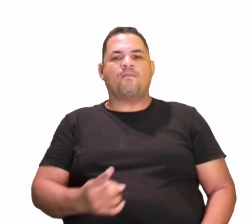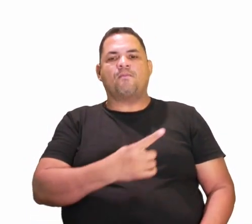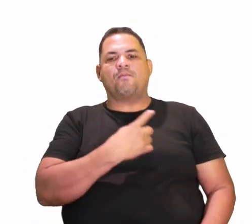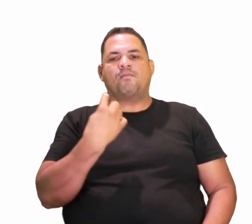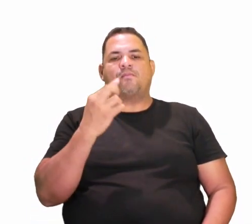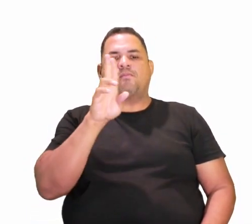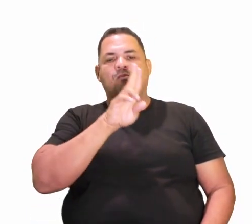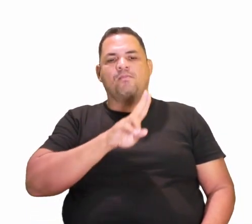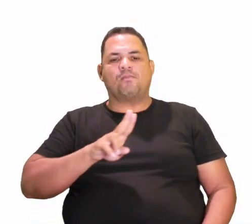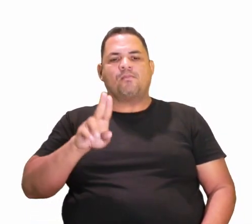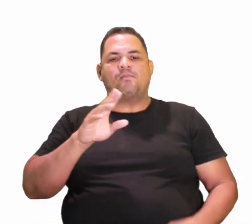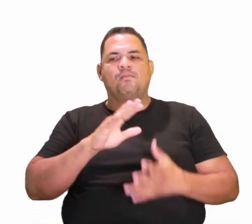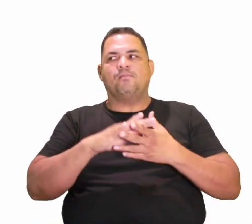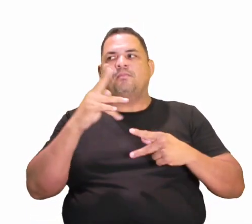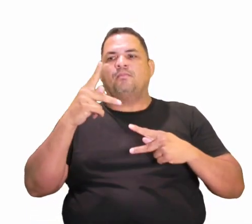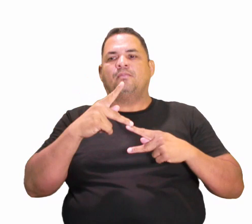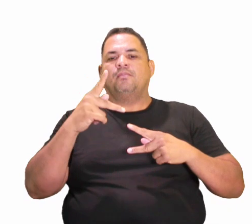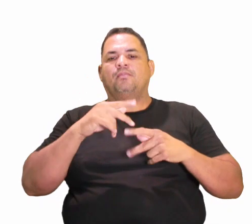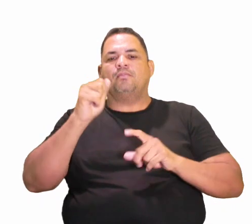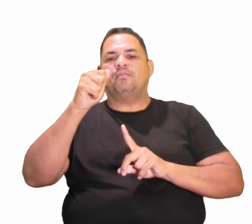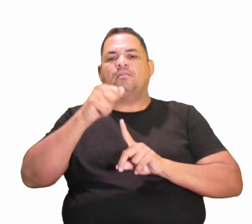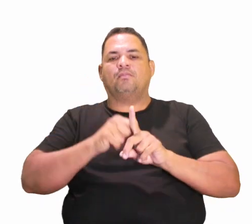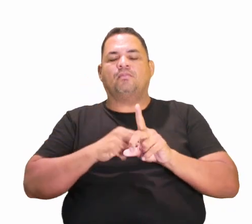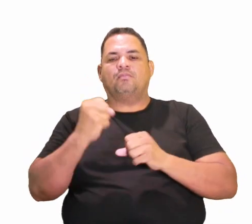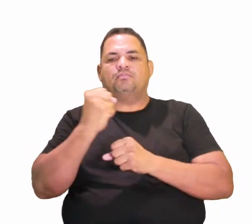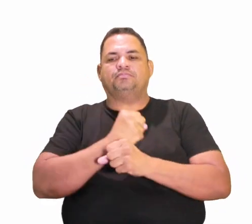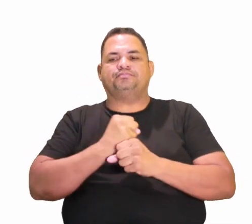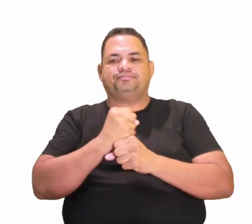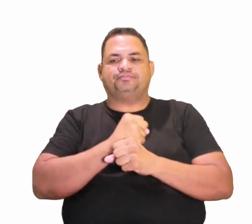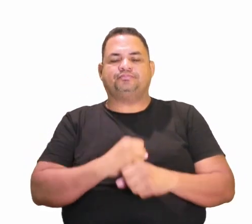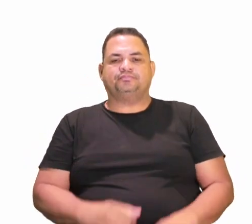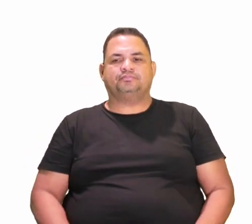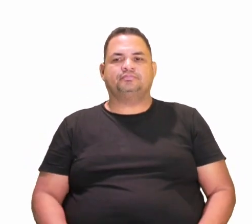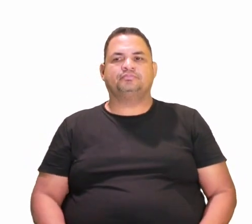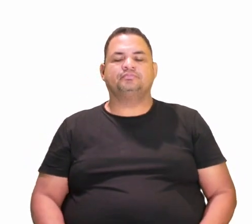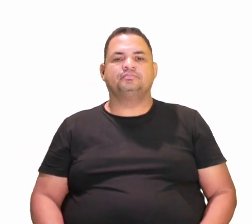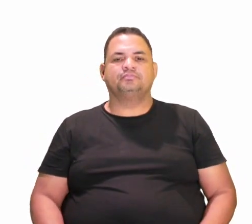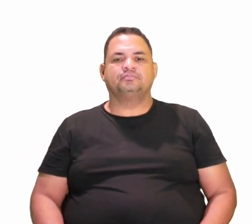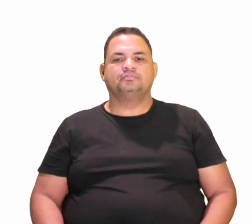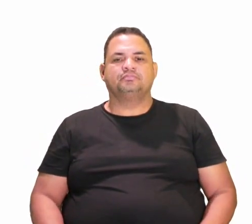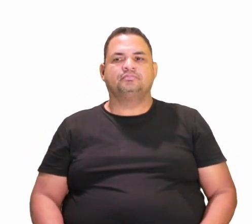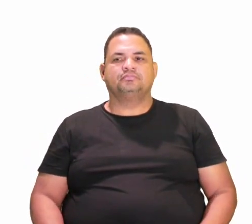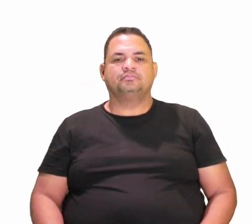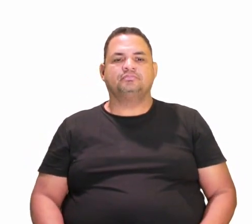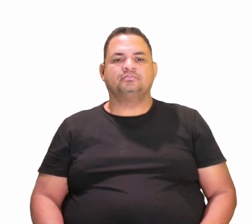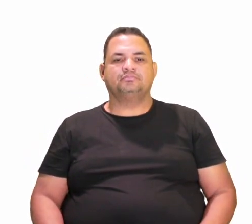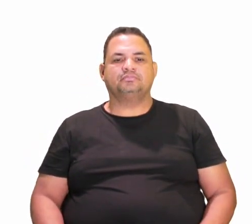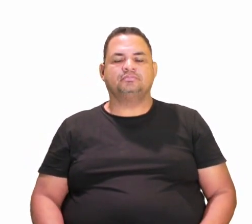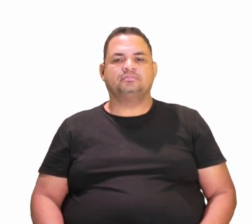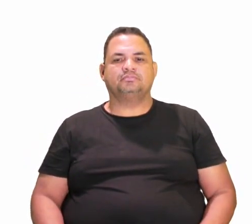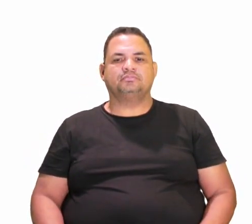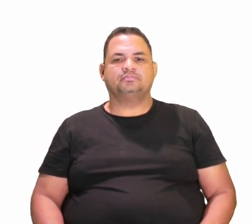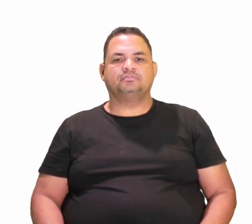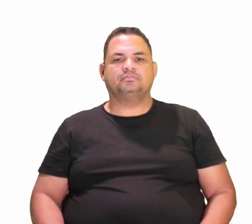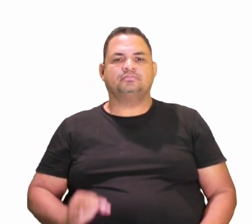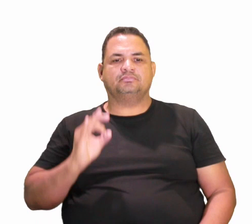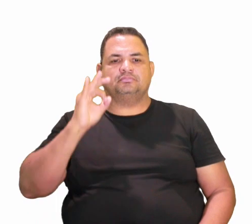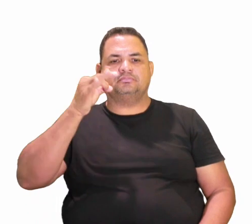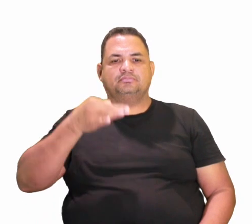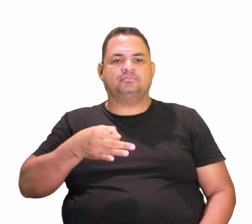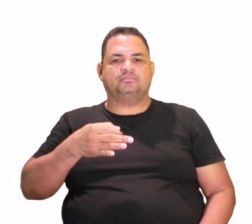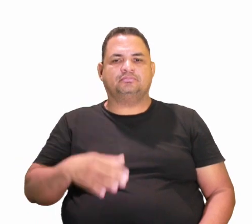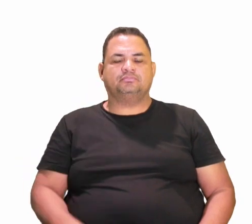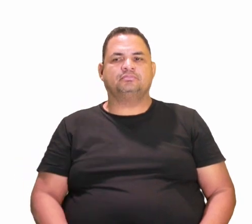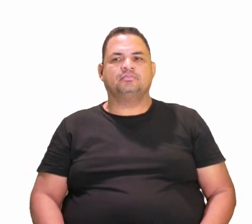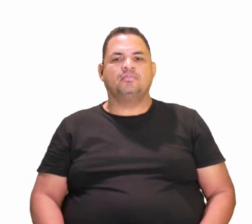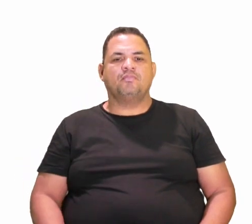usar a preposição in com meses do ano. Então, tem meses do ano? Então, já coloca a preposição in ali, certo?